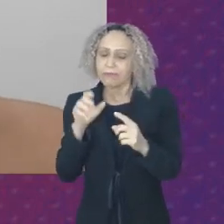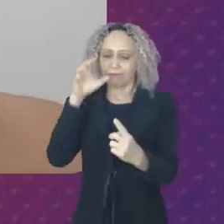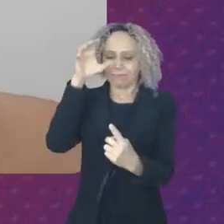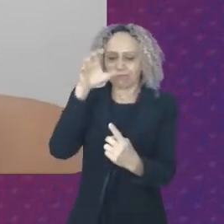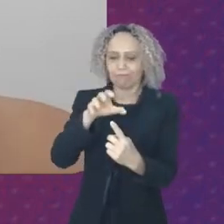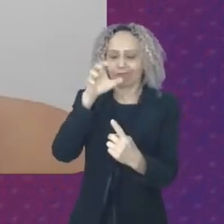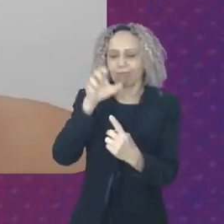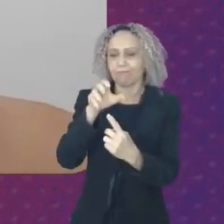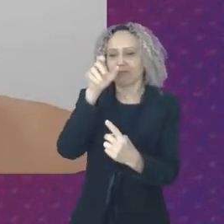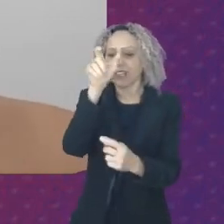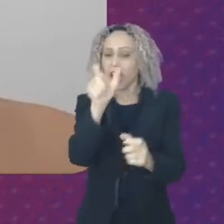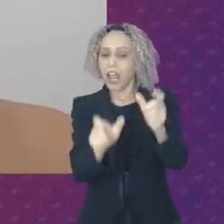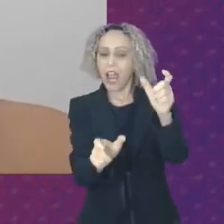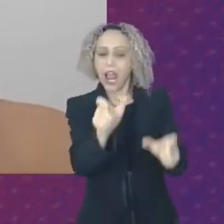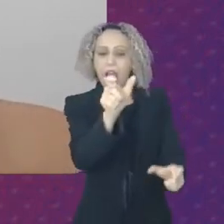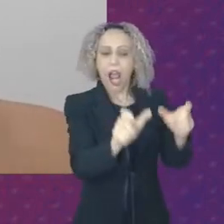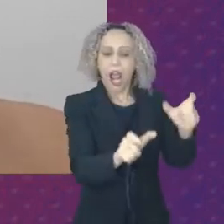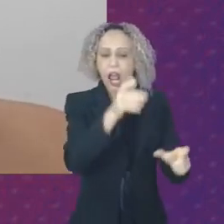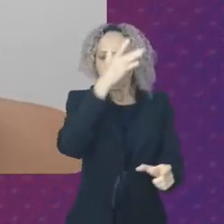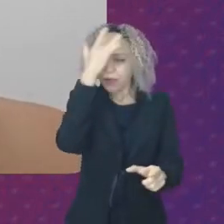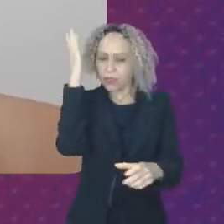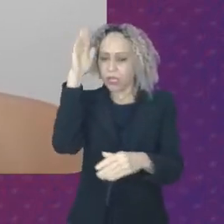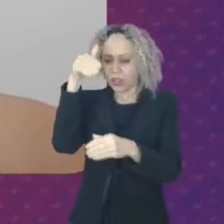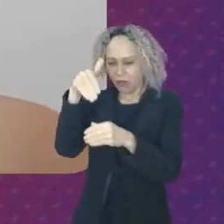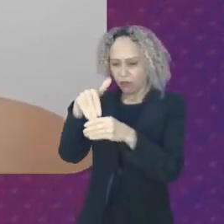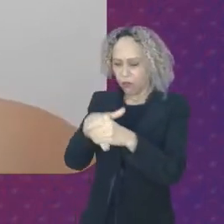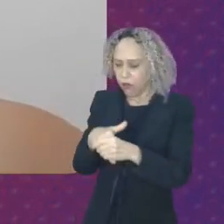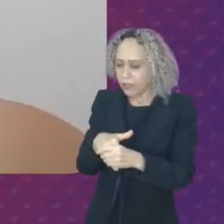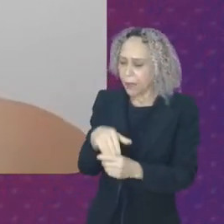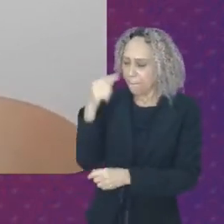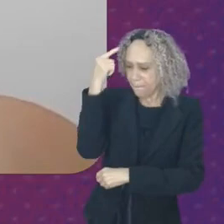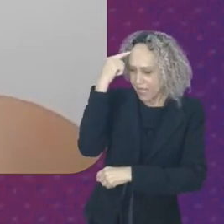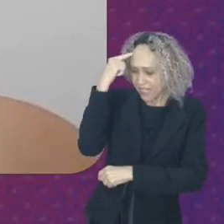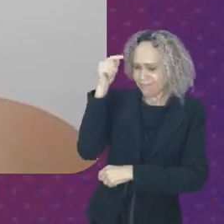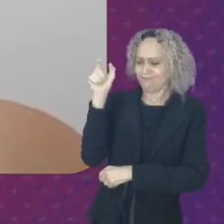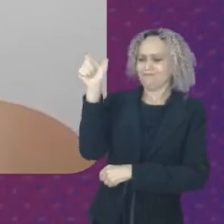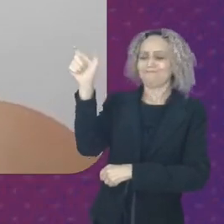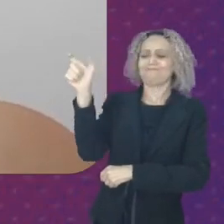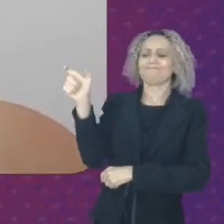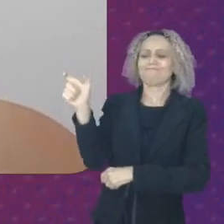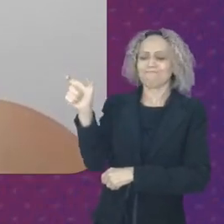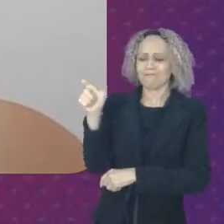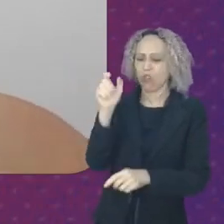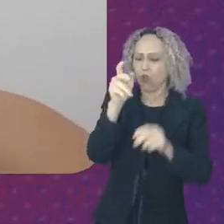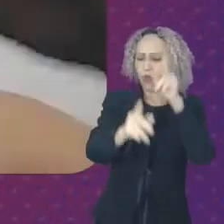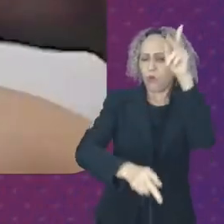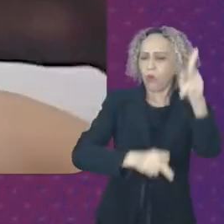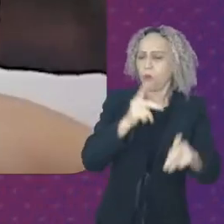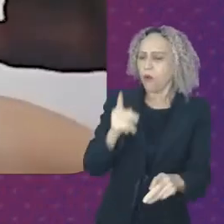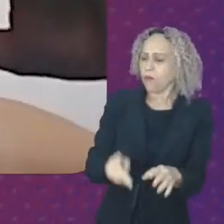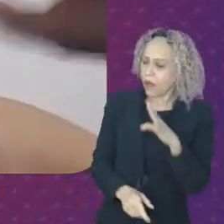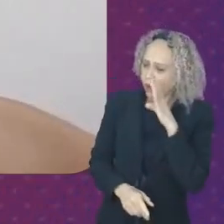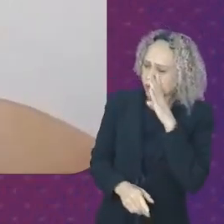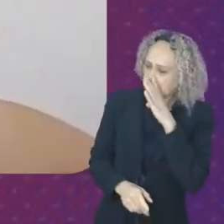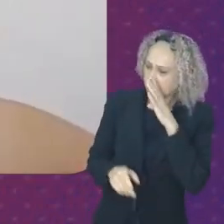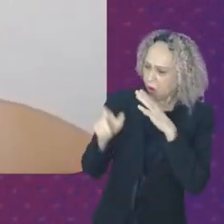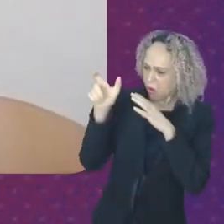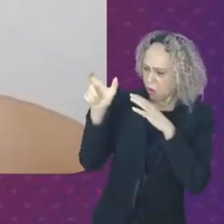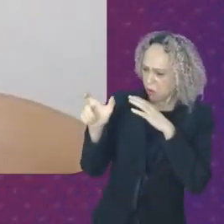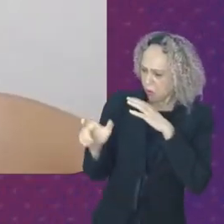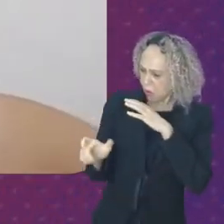eleitorado, pensar em uma revolução, basicamente. Você está pensando naquilo que